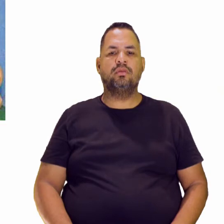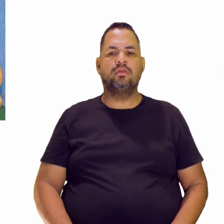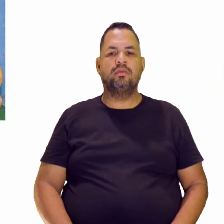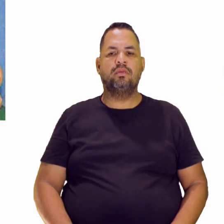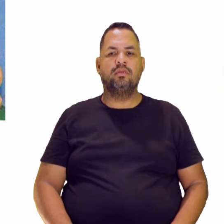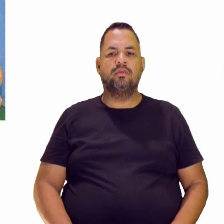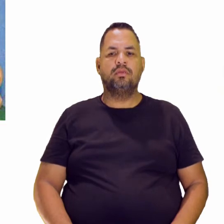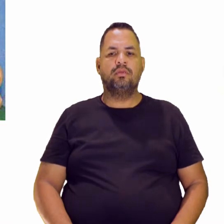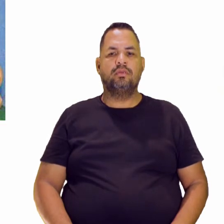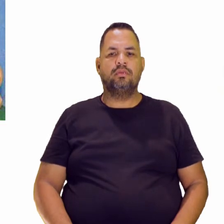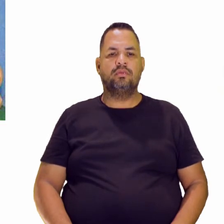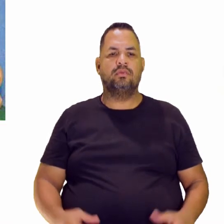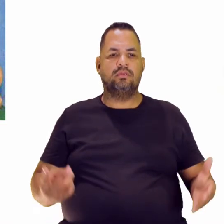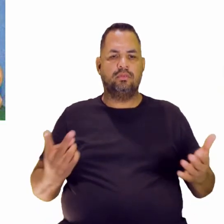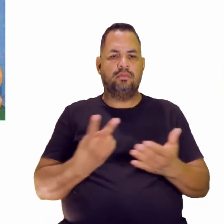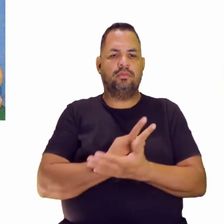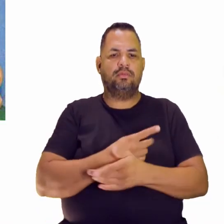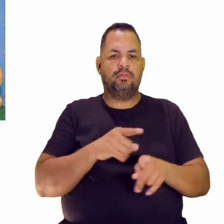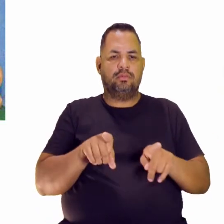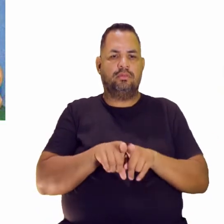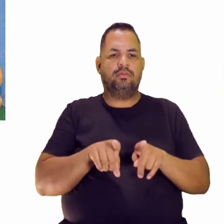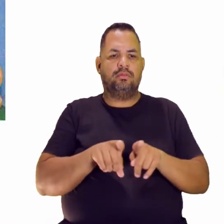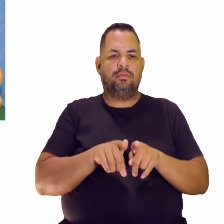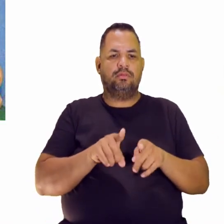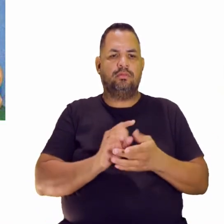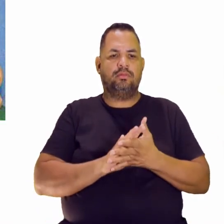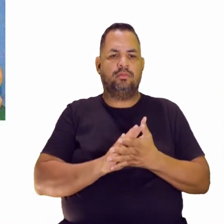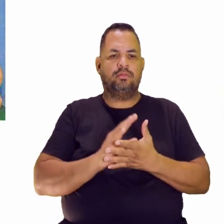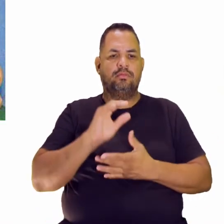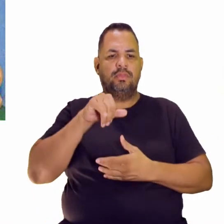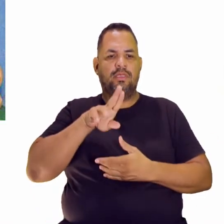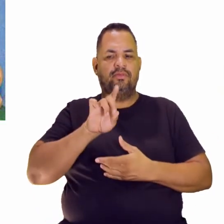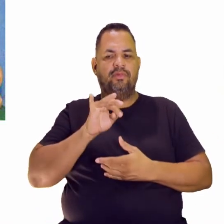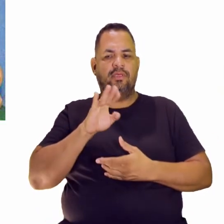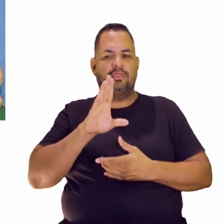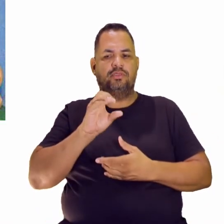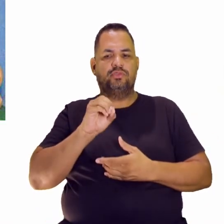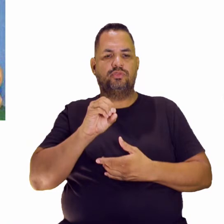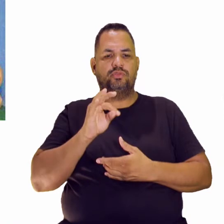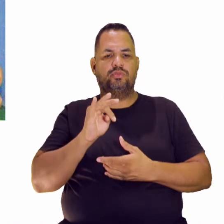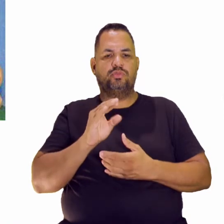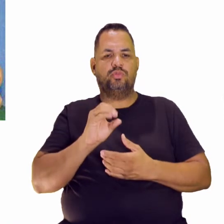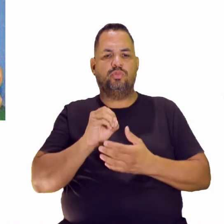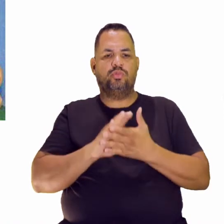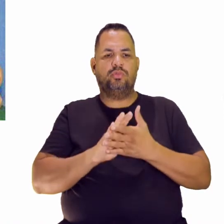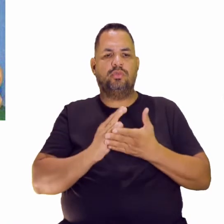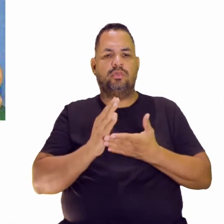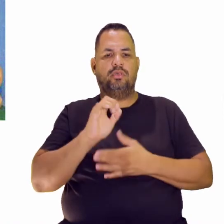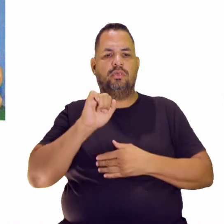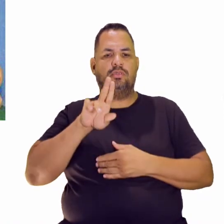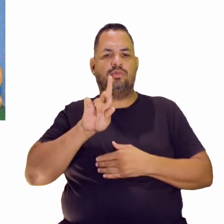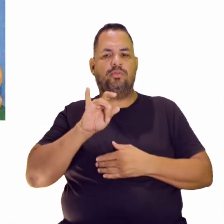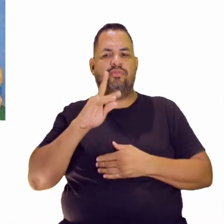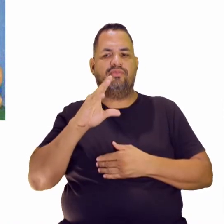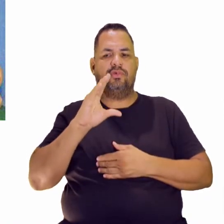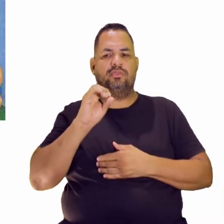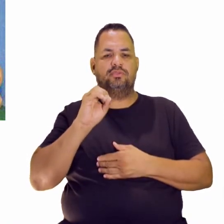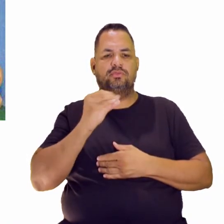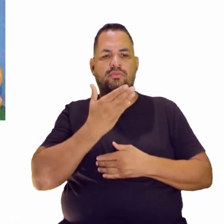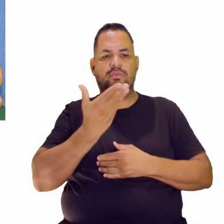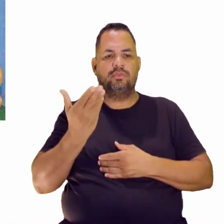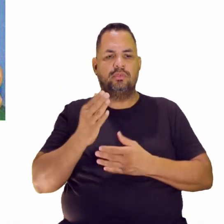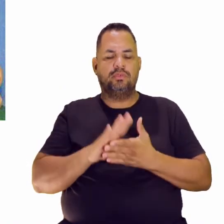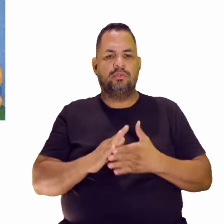Então, aconteceu também o Manifesto Antropofágico. Nós vamos falar bastante sobre esse manifesto, né?